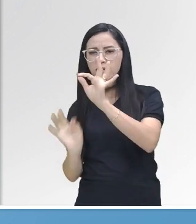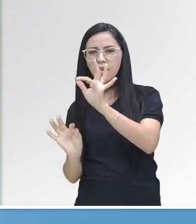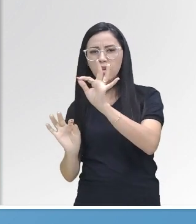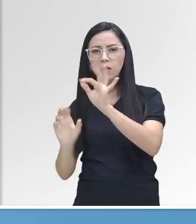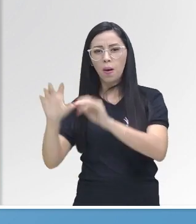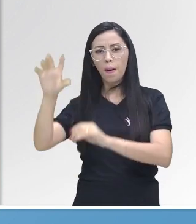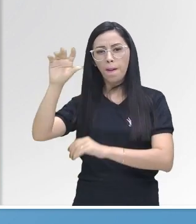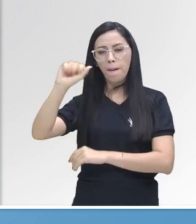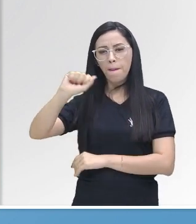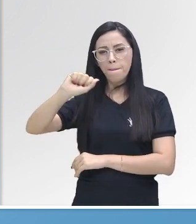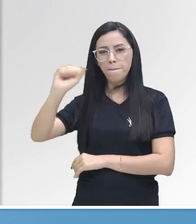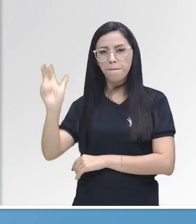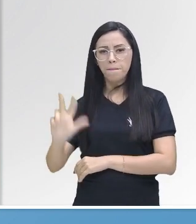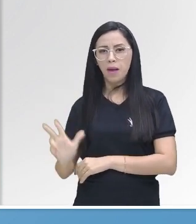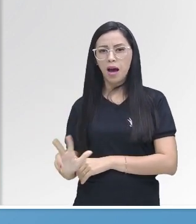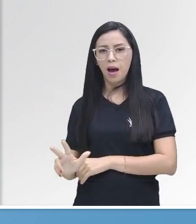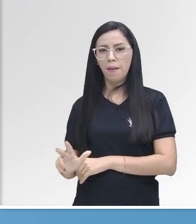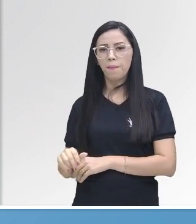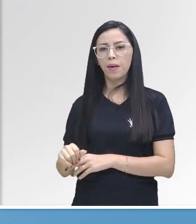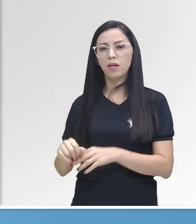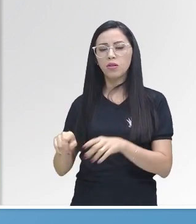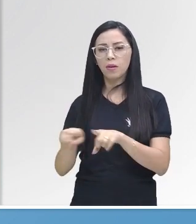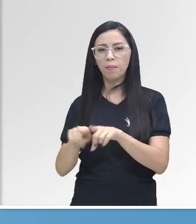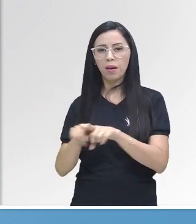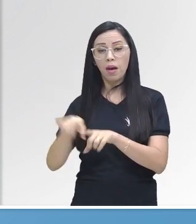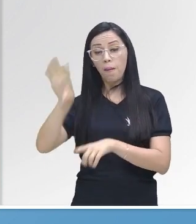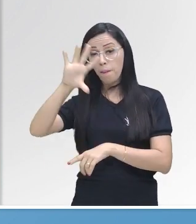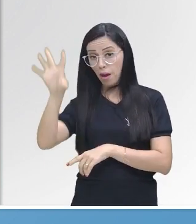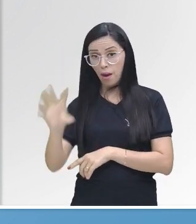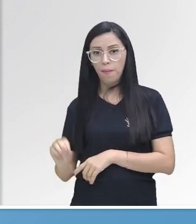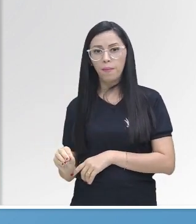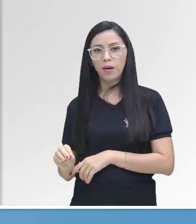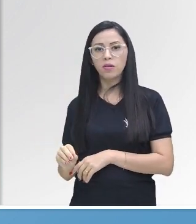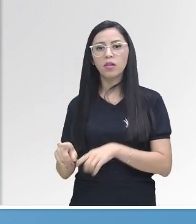de parafusos e objetos muito